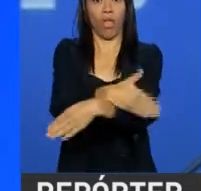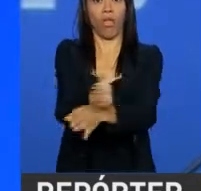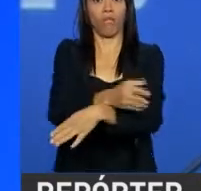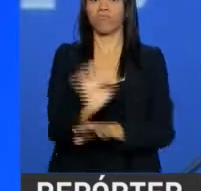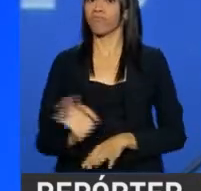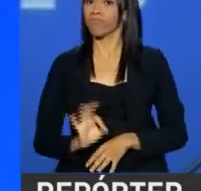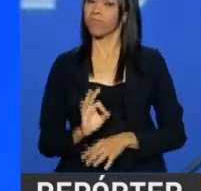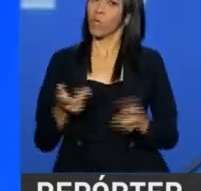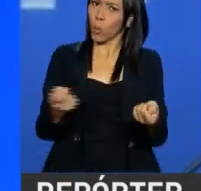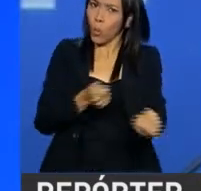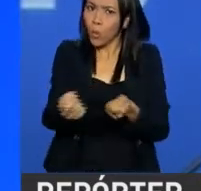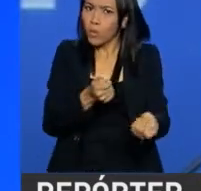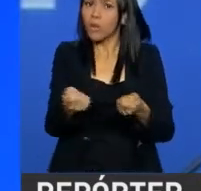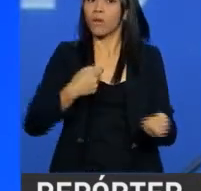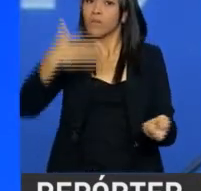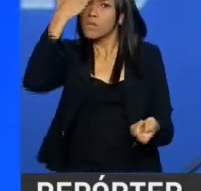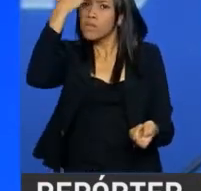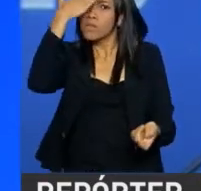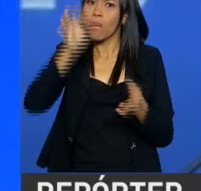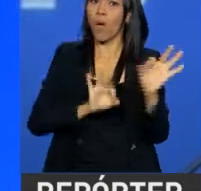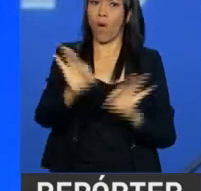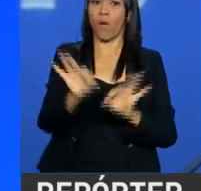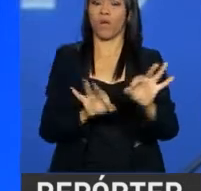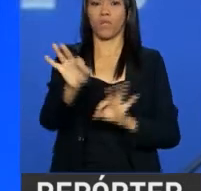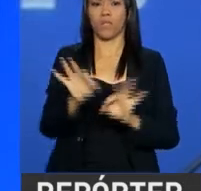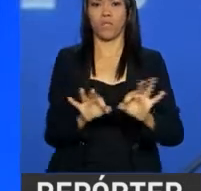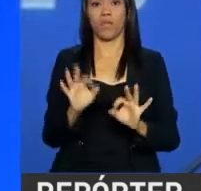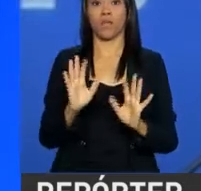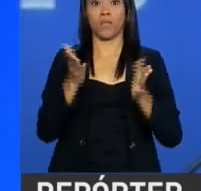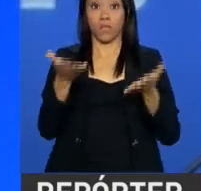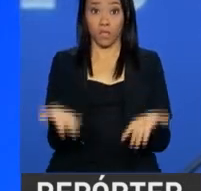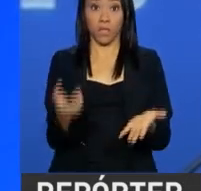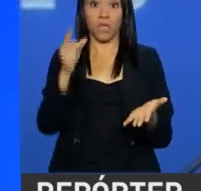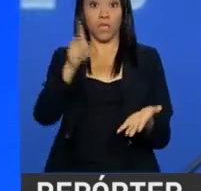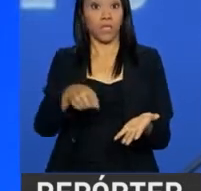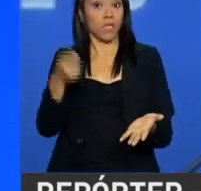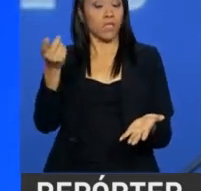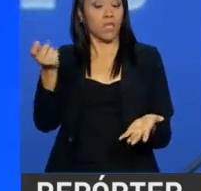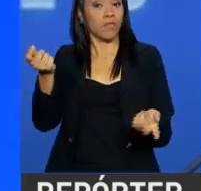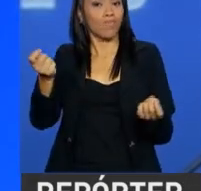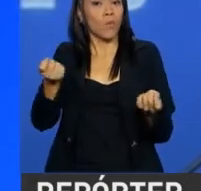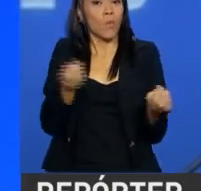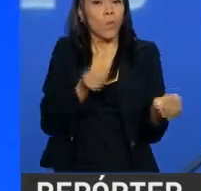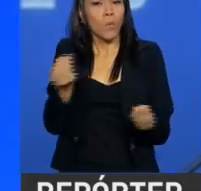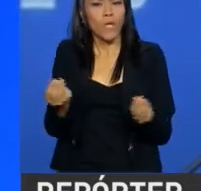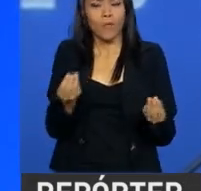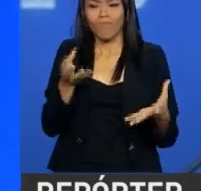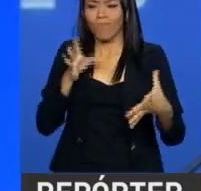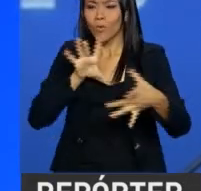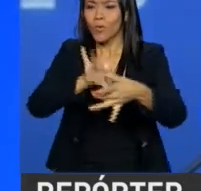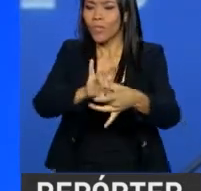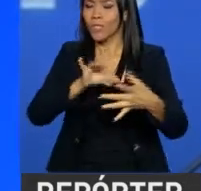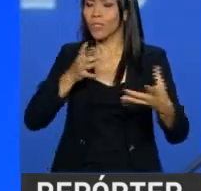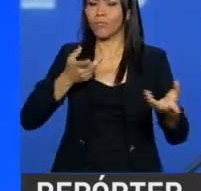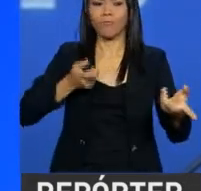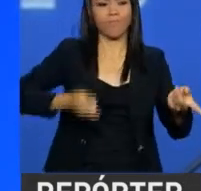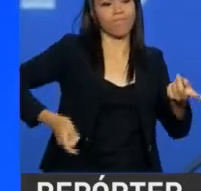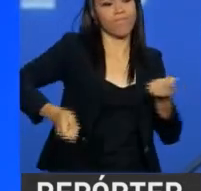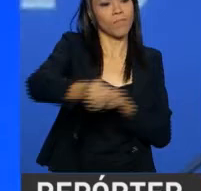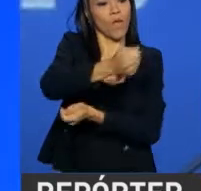capaz de se organizar um estado que seja capaz de propiciar um ambiente econômico que